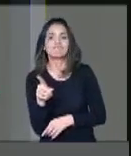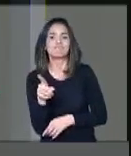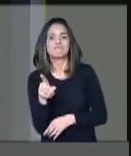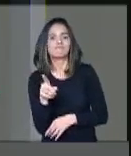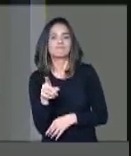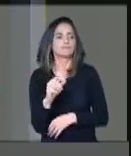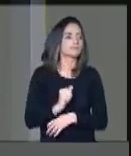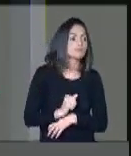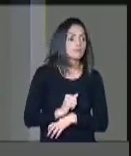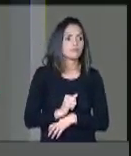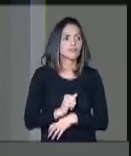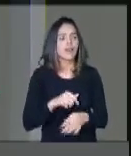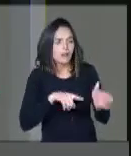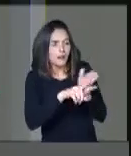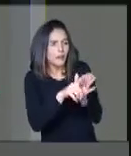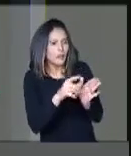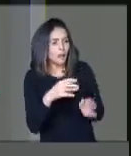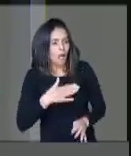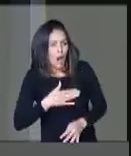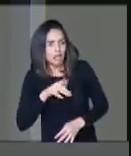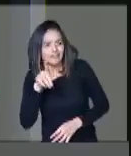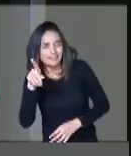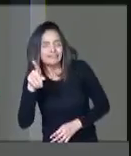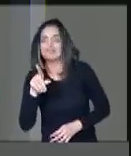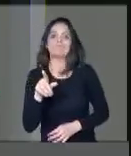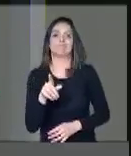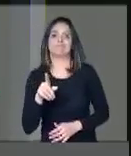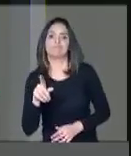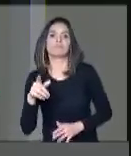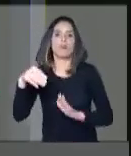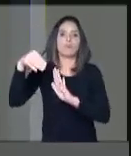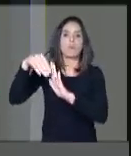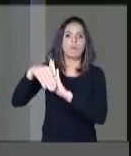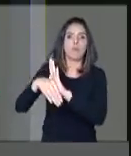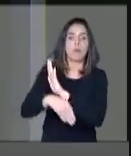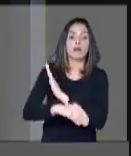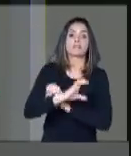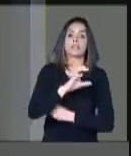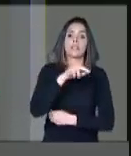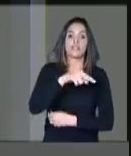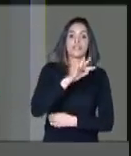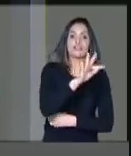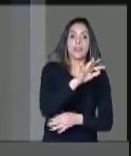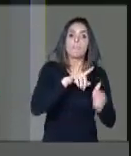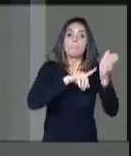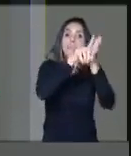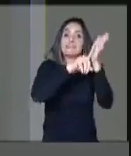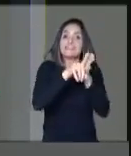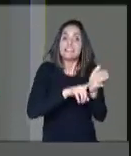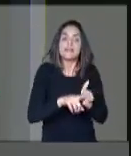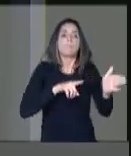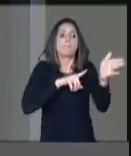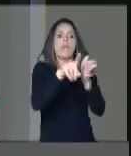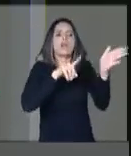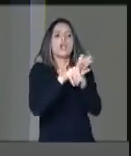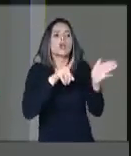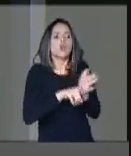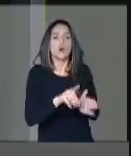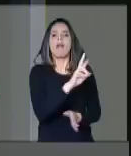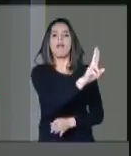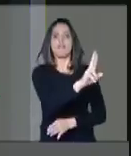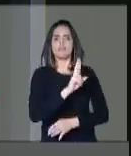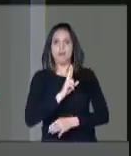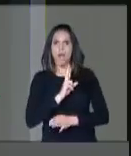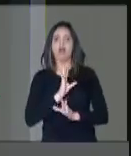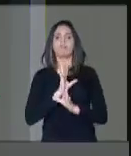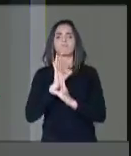a pesquisa feita pela CNT, vejam a aprovação do